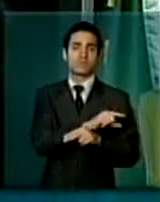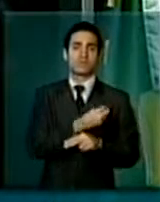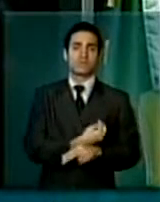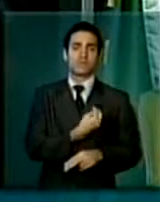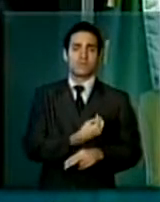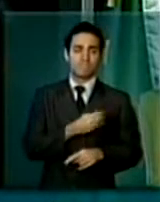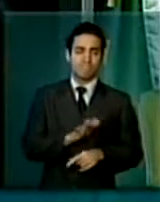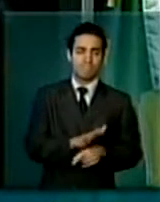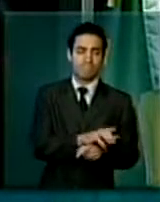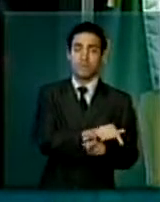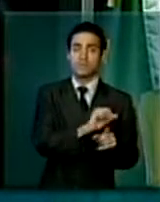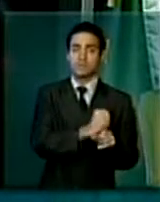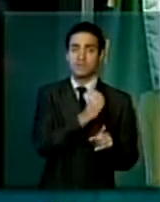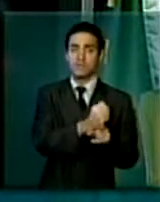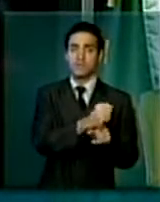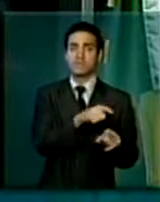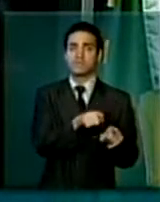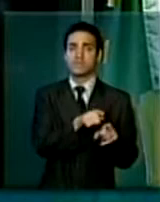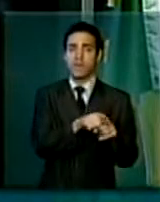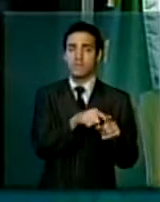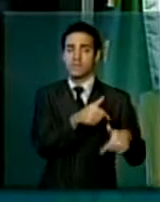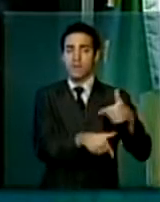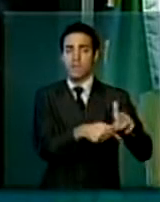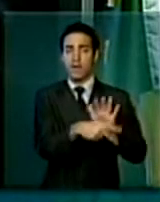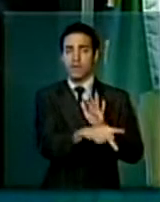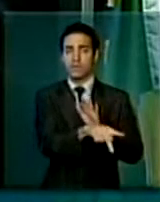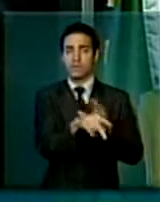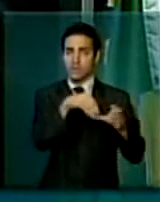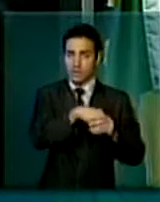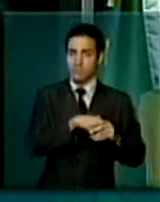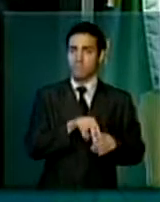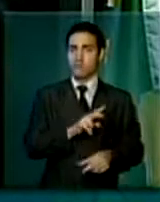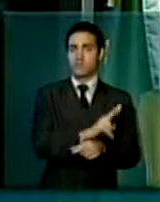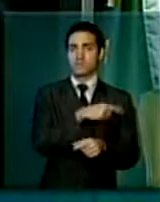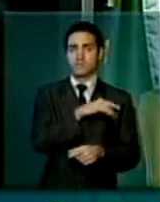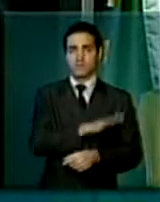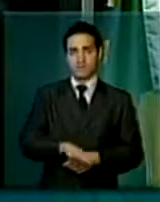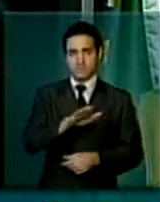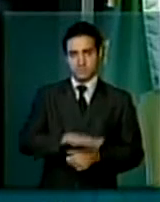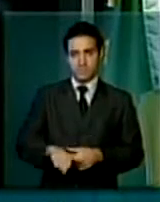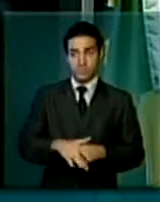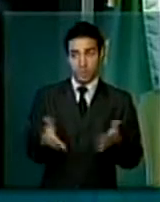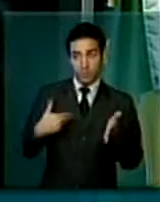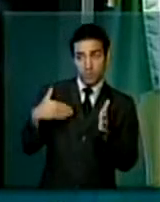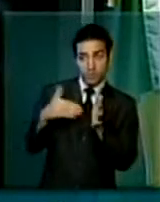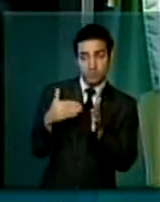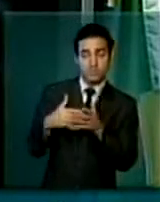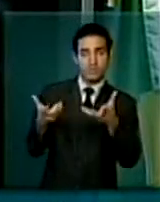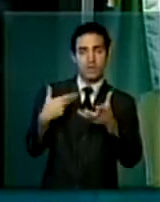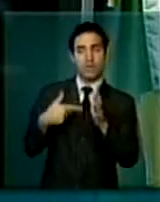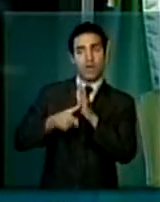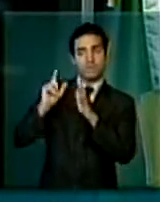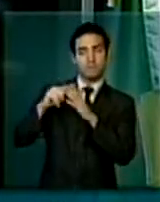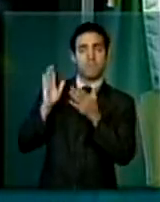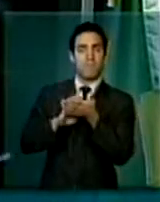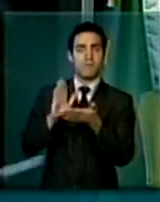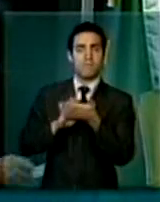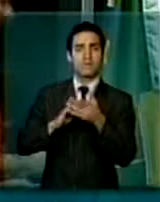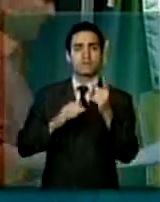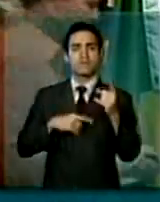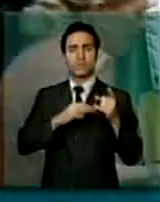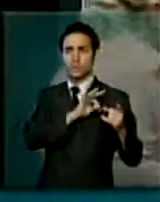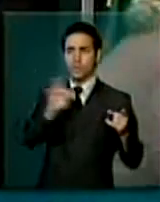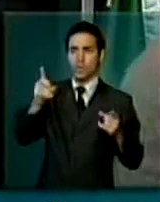a sociedade e as respectivas ações. Antes de encerrar, quero parabenizar todos